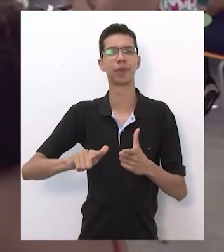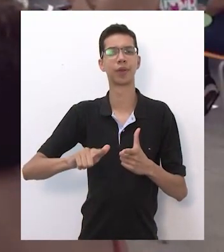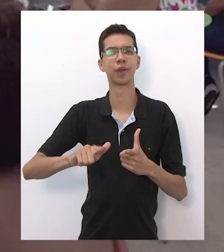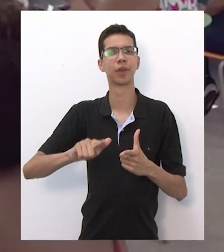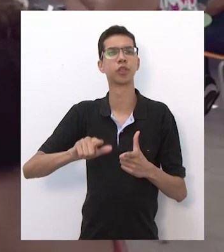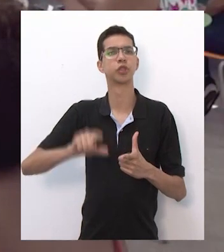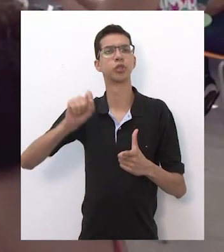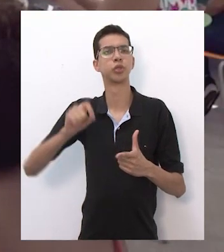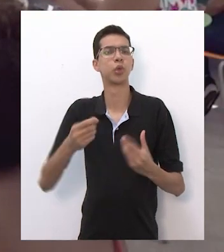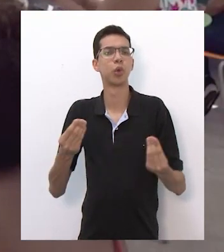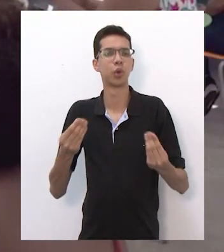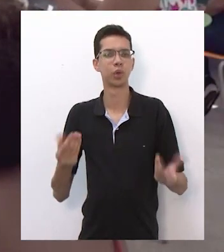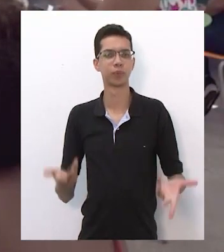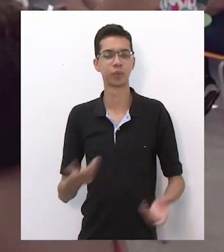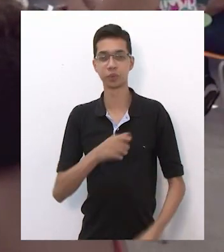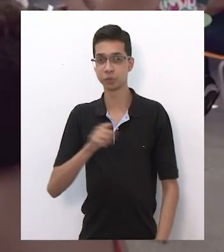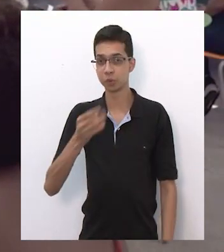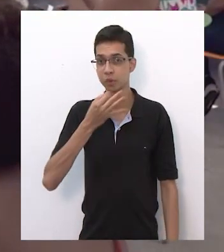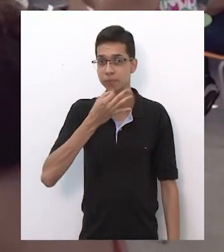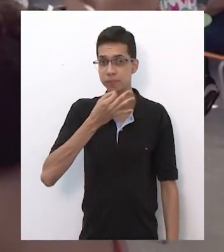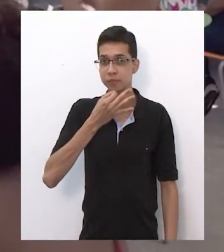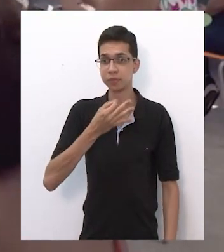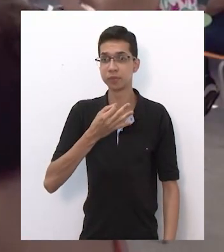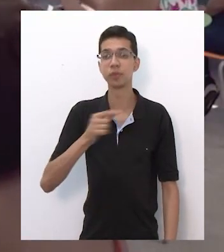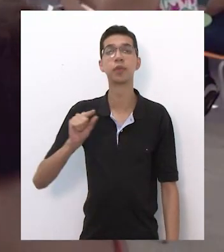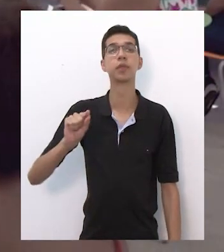Quem tem um palpite?